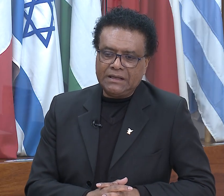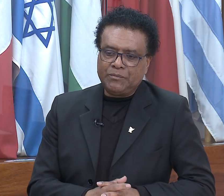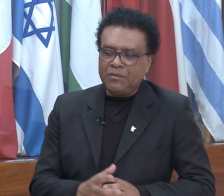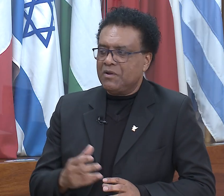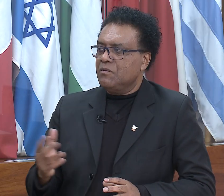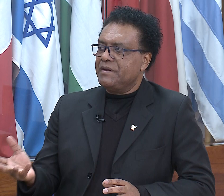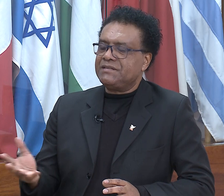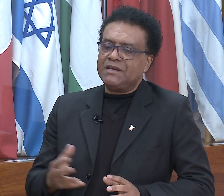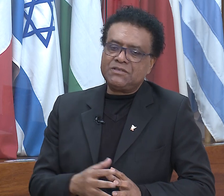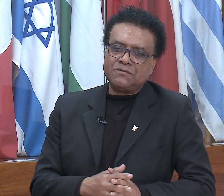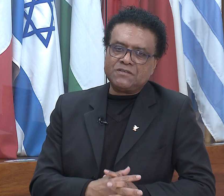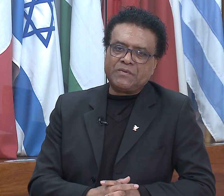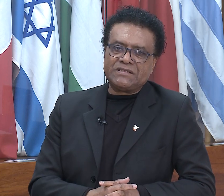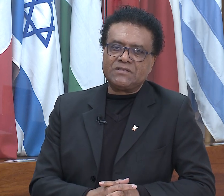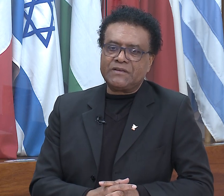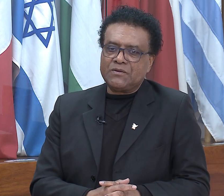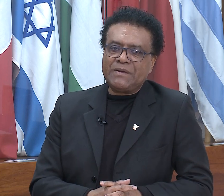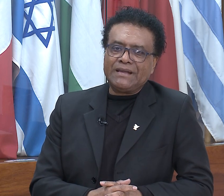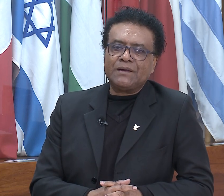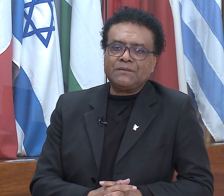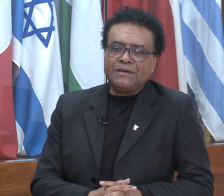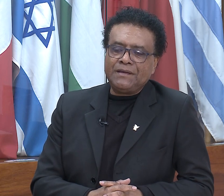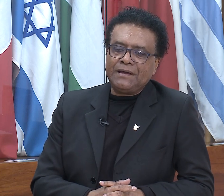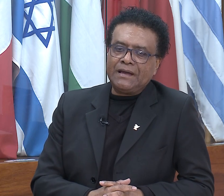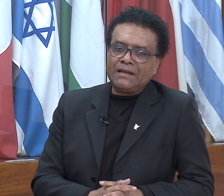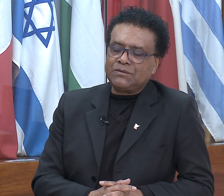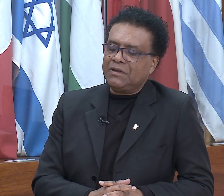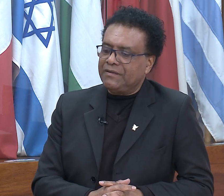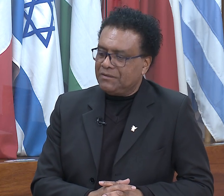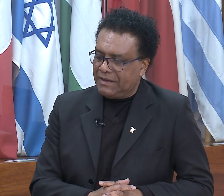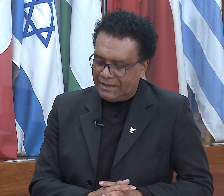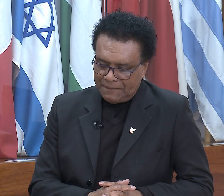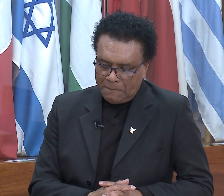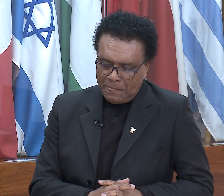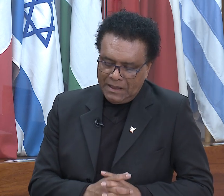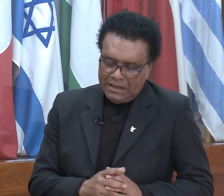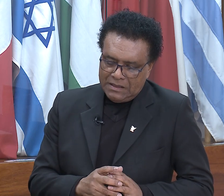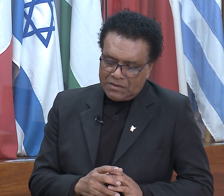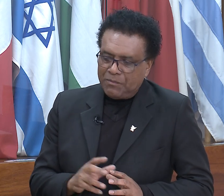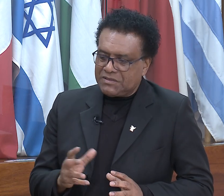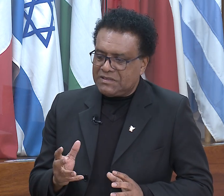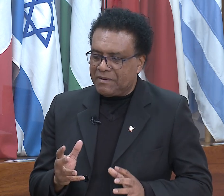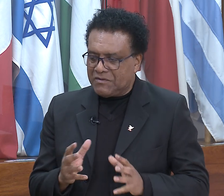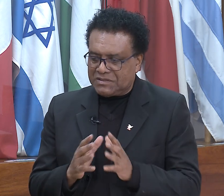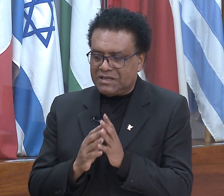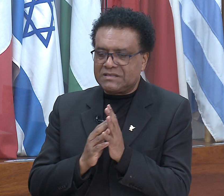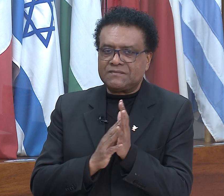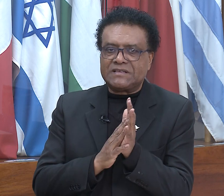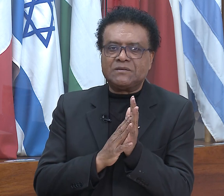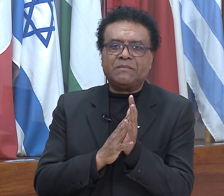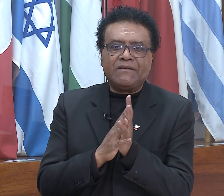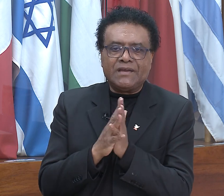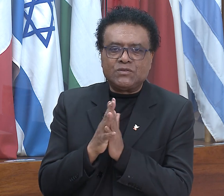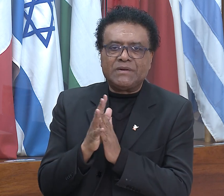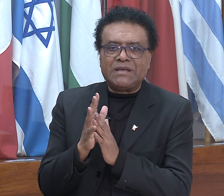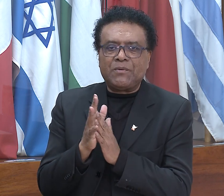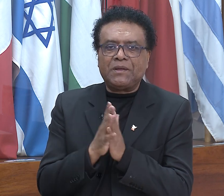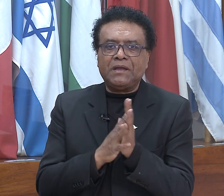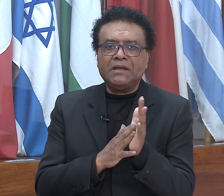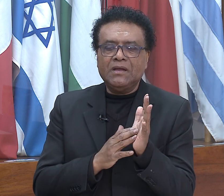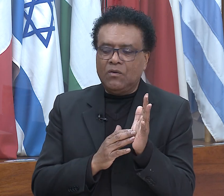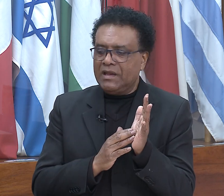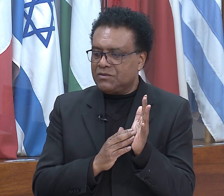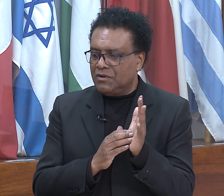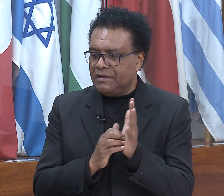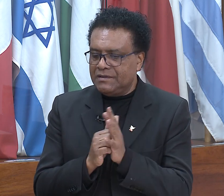por mim como presidente o vice-presidente e a relatora vereadora Ellen o que eu posso dizer para vocês fazer um breve resumo até